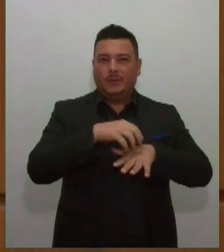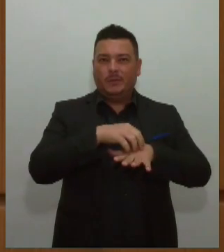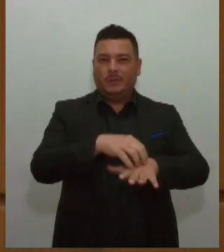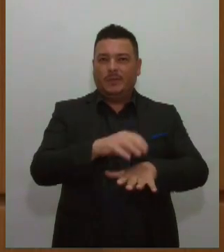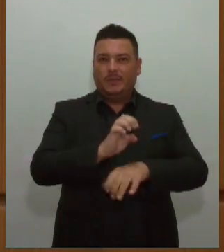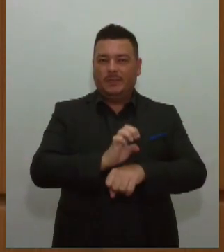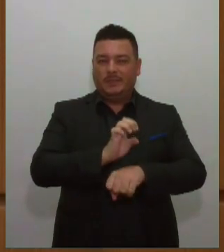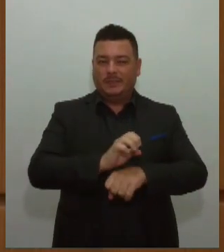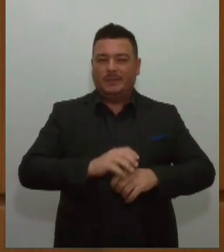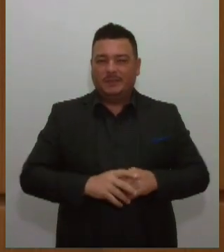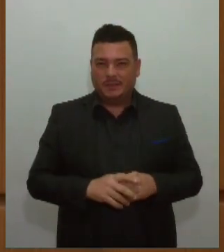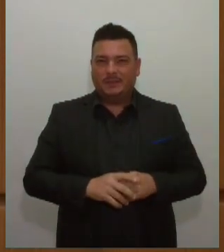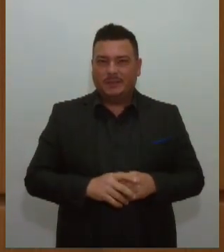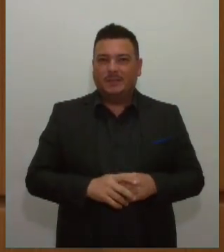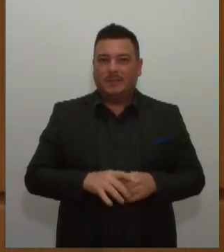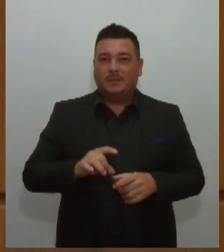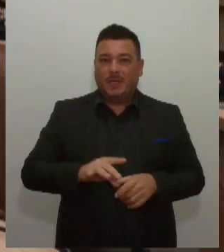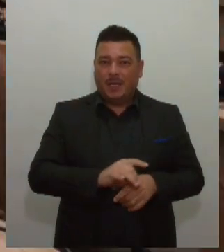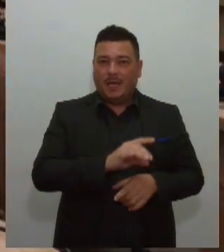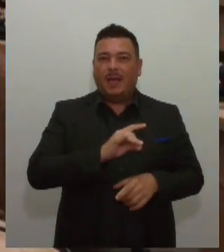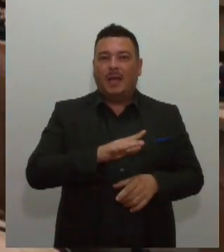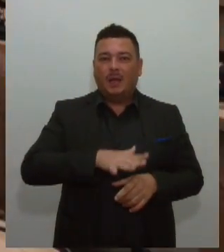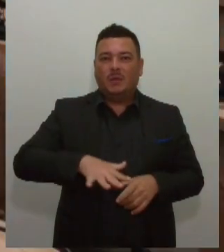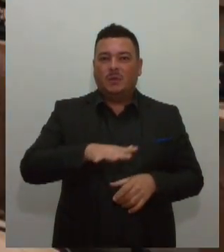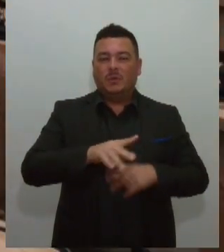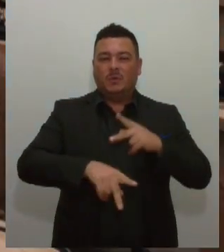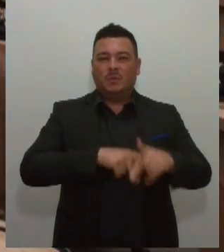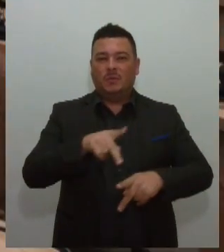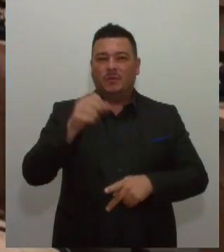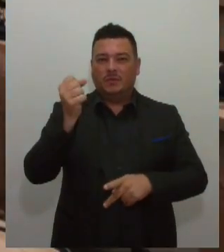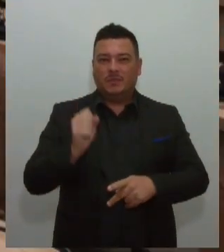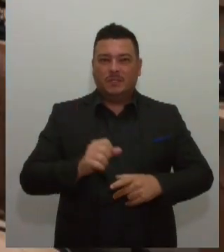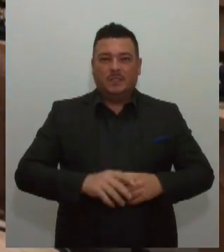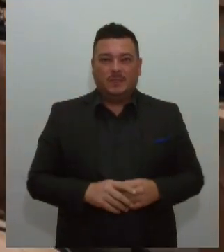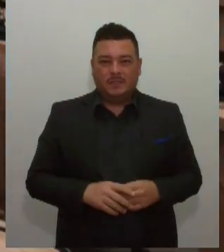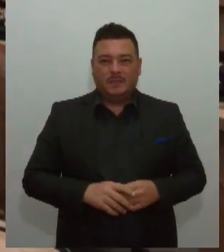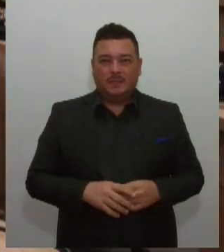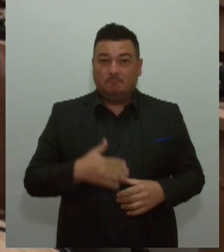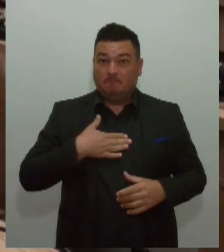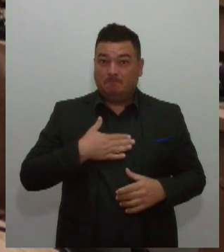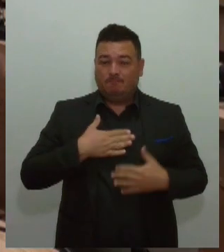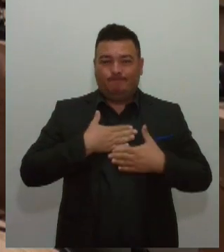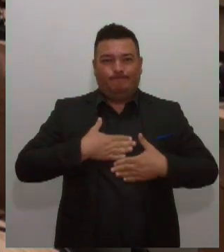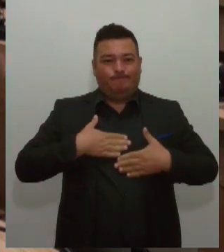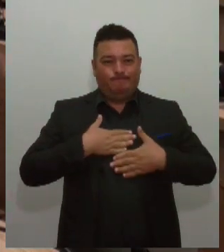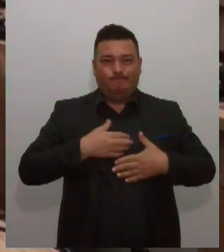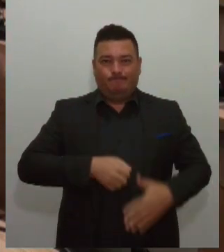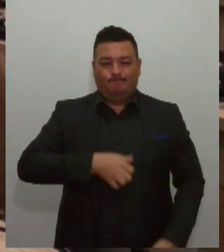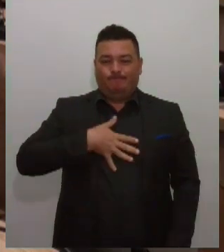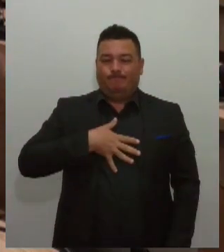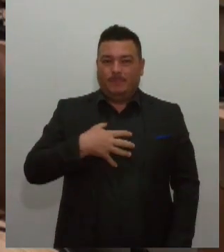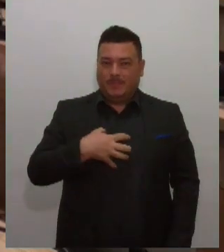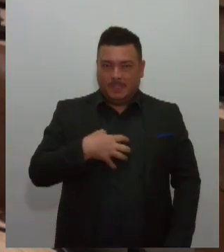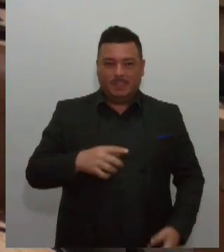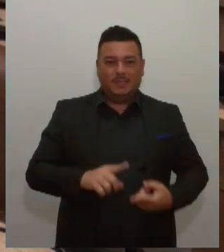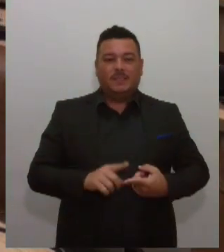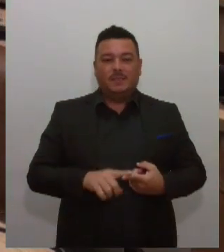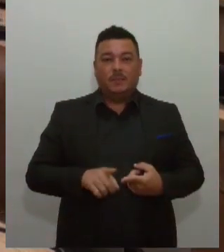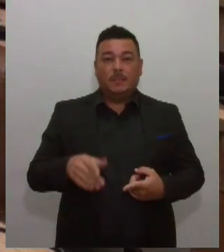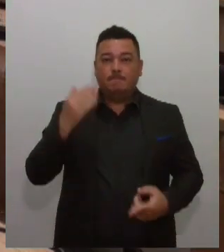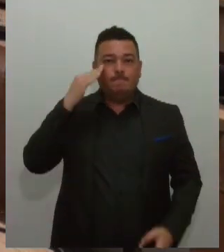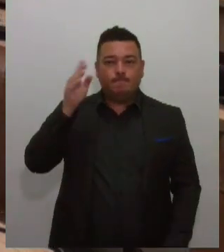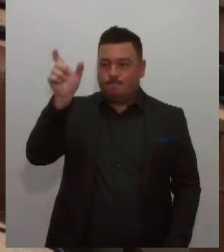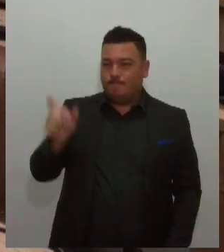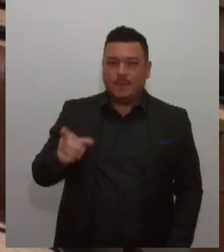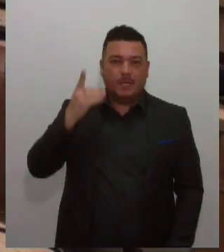os cooperados e o povo sergipano. Para mim é muito gratificante receber essa homenagem, principalmente do deputado Garibaldi Mendonça. Ele me acompanhou toda